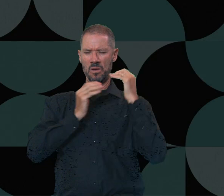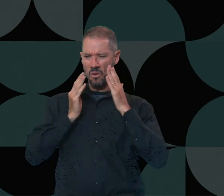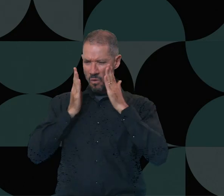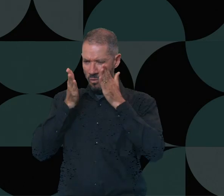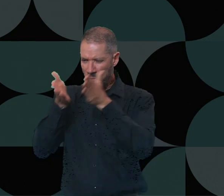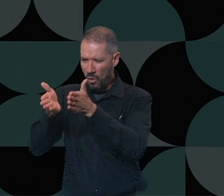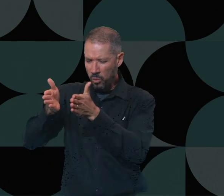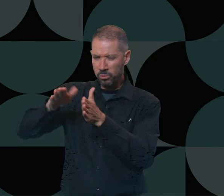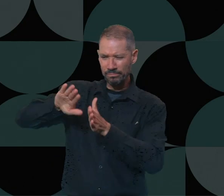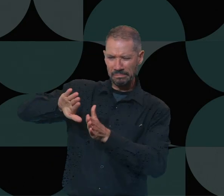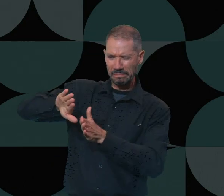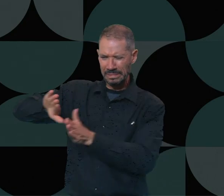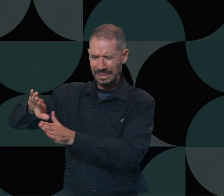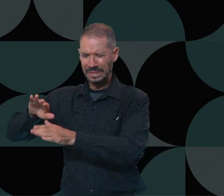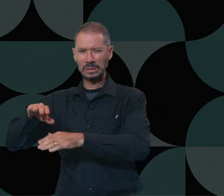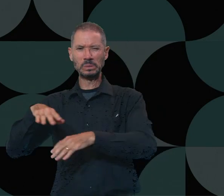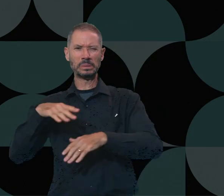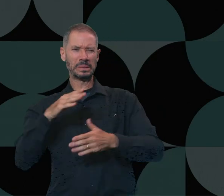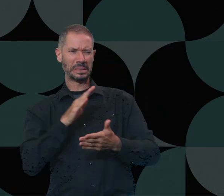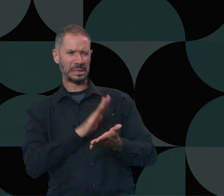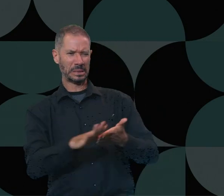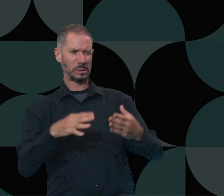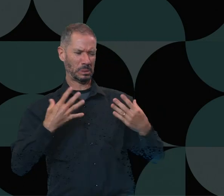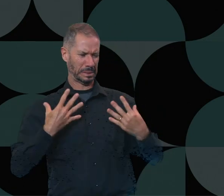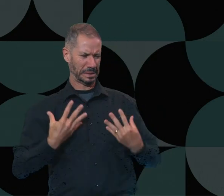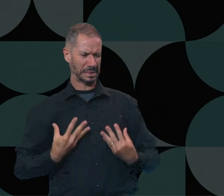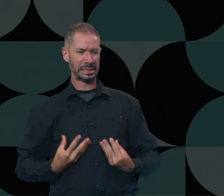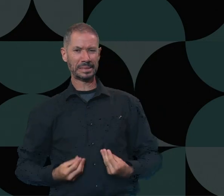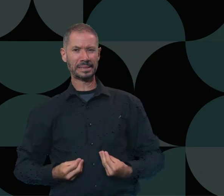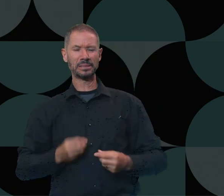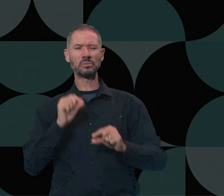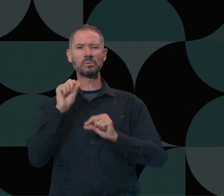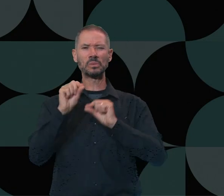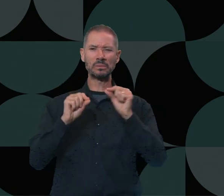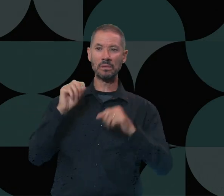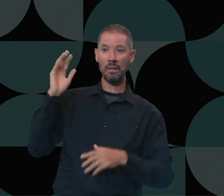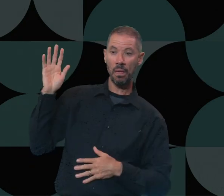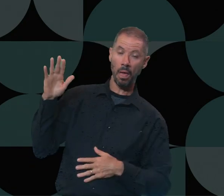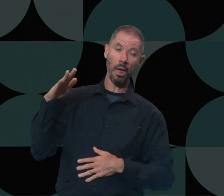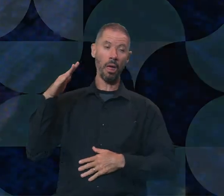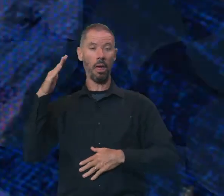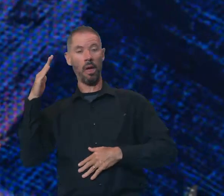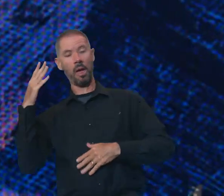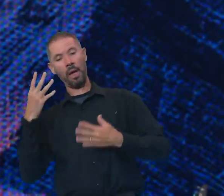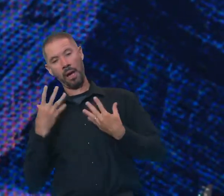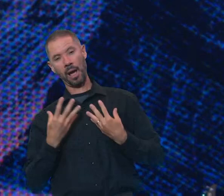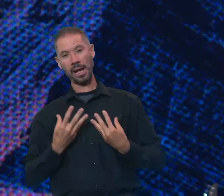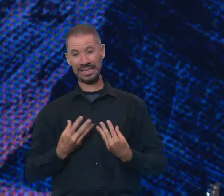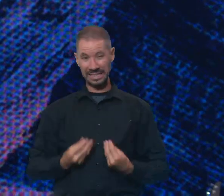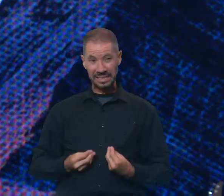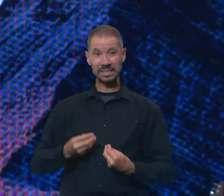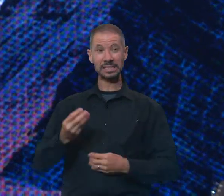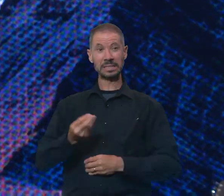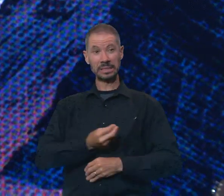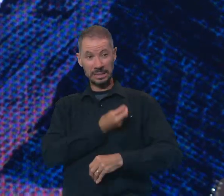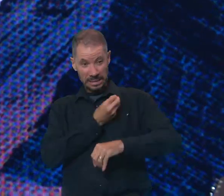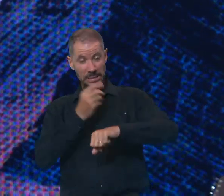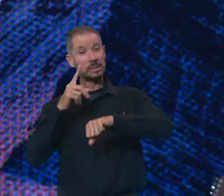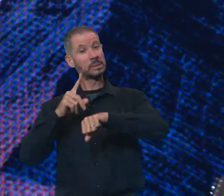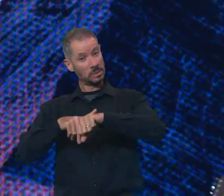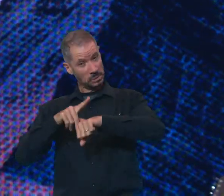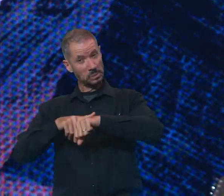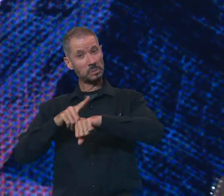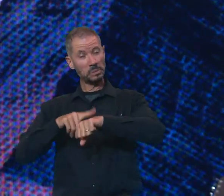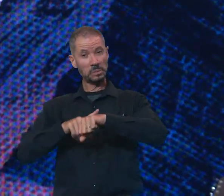e gastar muitas energias e inclusive trazer exaustão em alguns momentos da nossa vida.